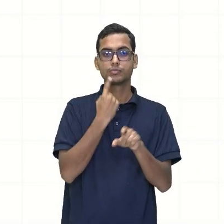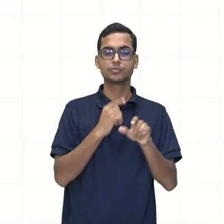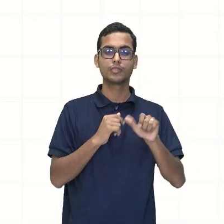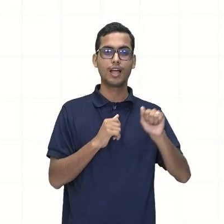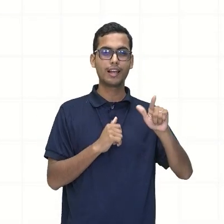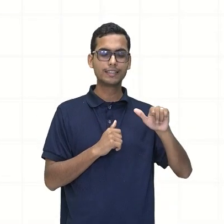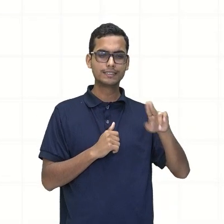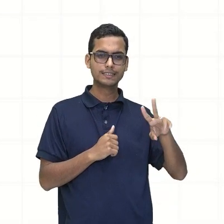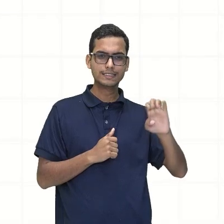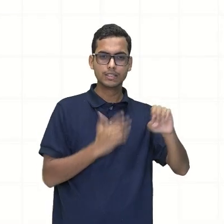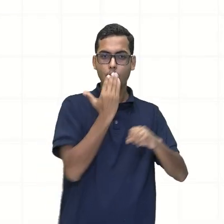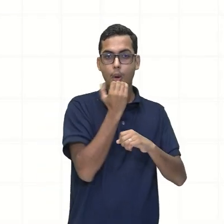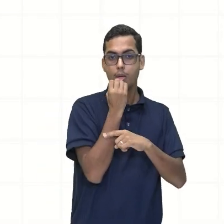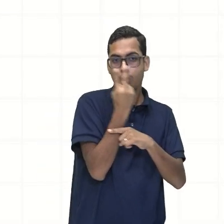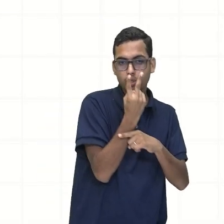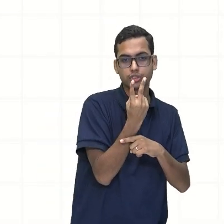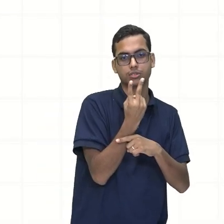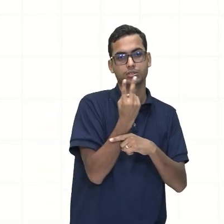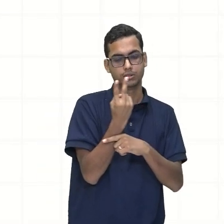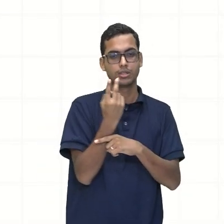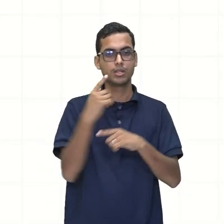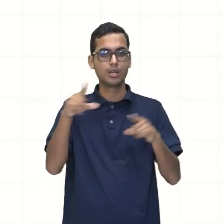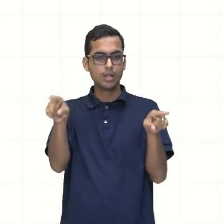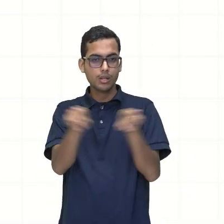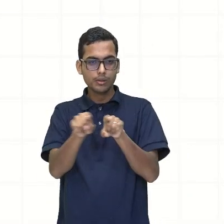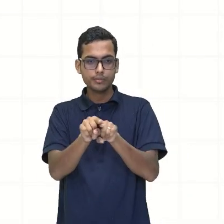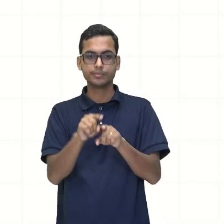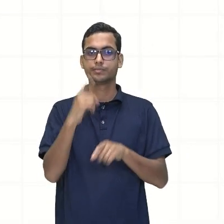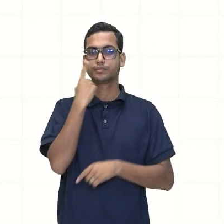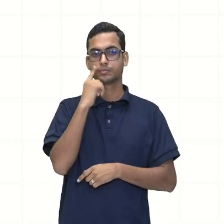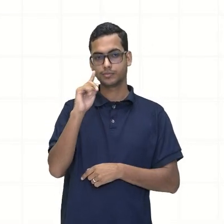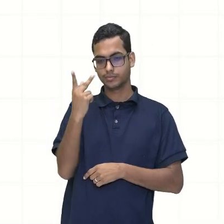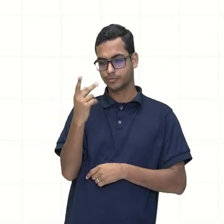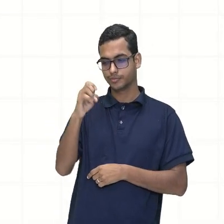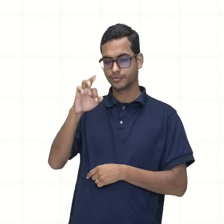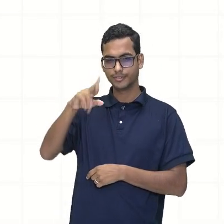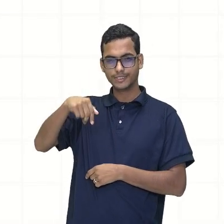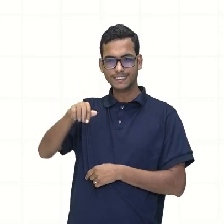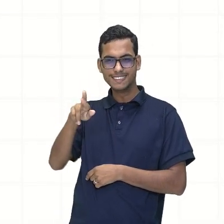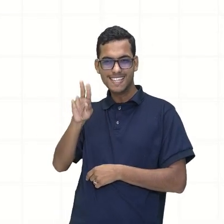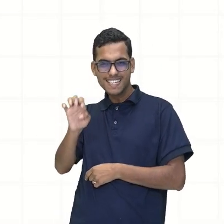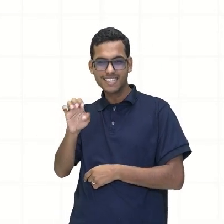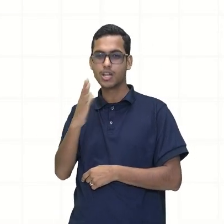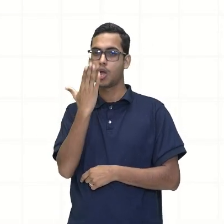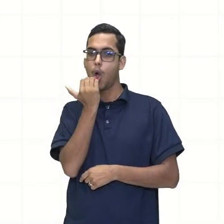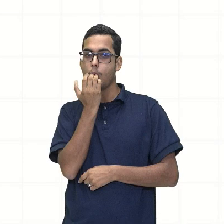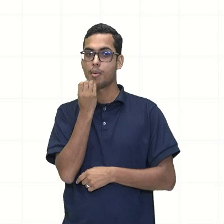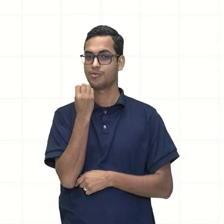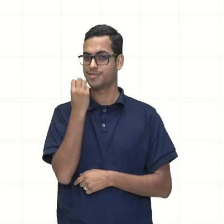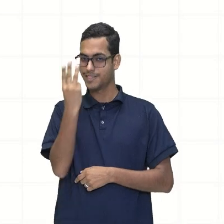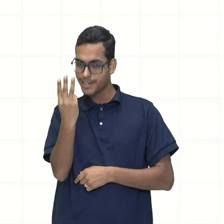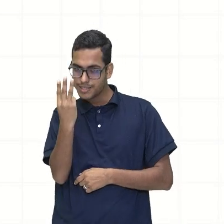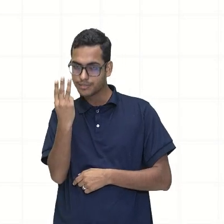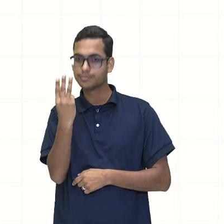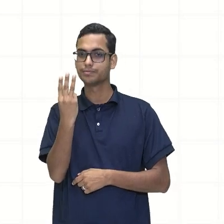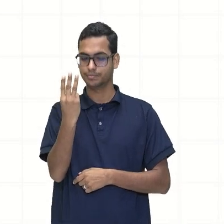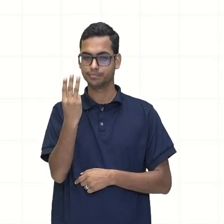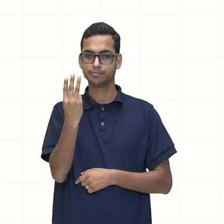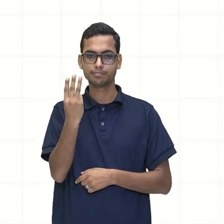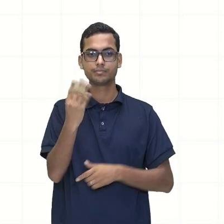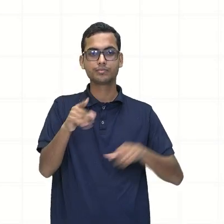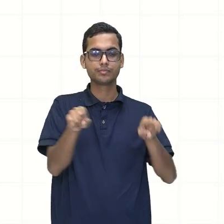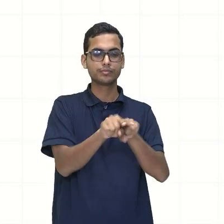só. O que aconteceu? O Henrique comeu 3 oitavos, né? 3 pedaços de 8. E a